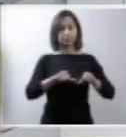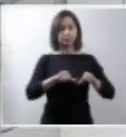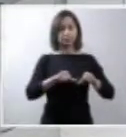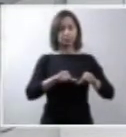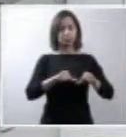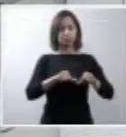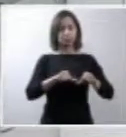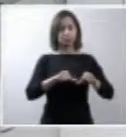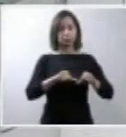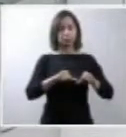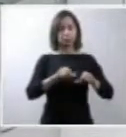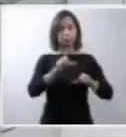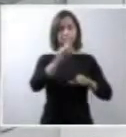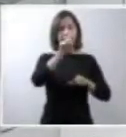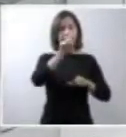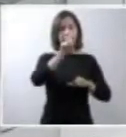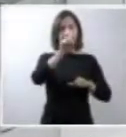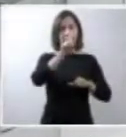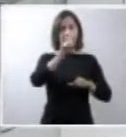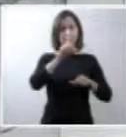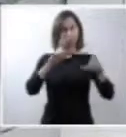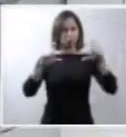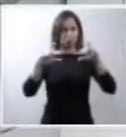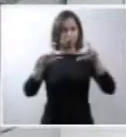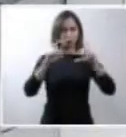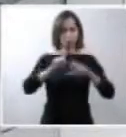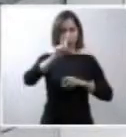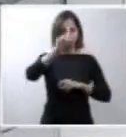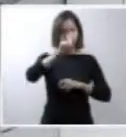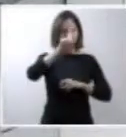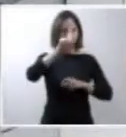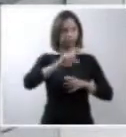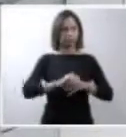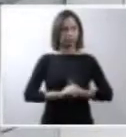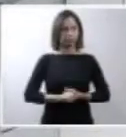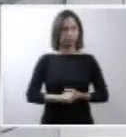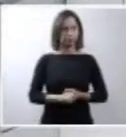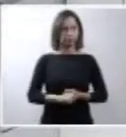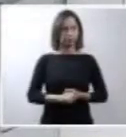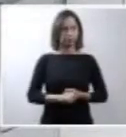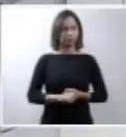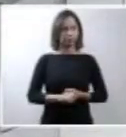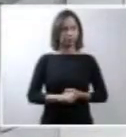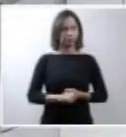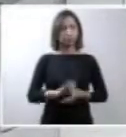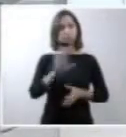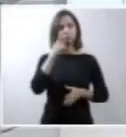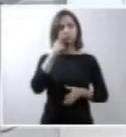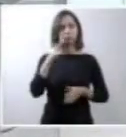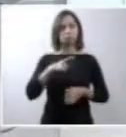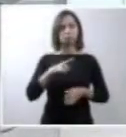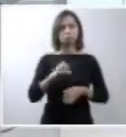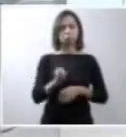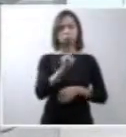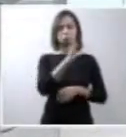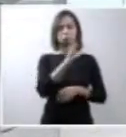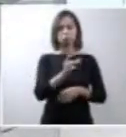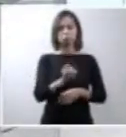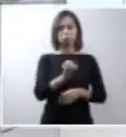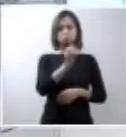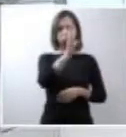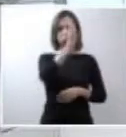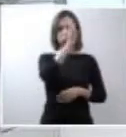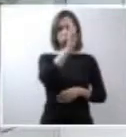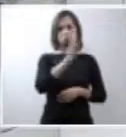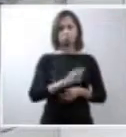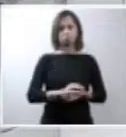aqui. Eu estou sem ponteiro. O senhor teria uma ponteira? Não, tá. Então, e aí aparece lá para o doutor ver? Tá,